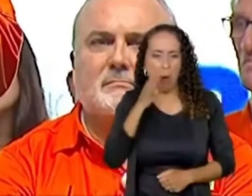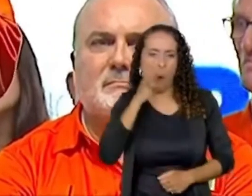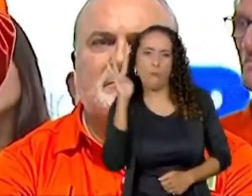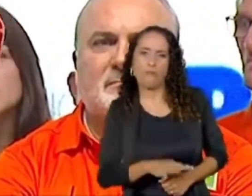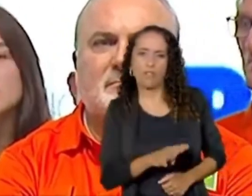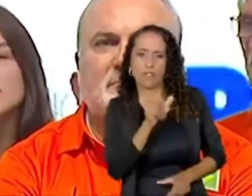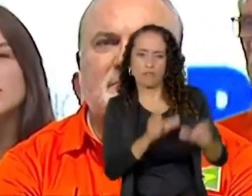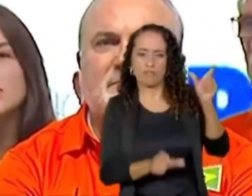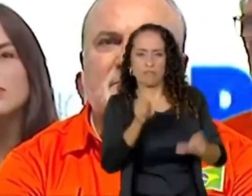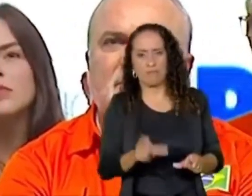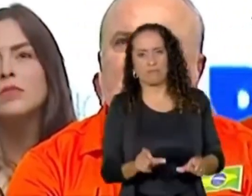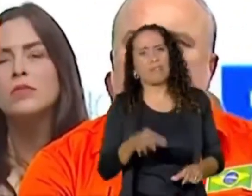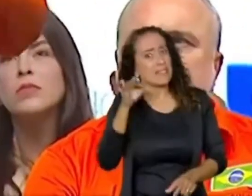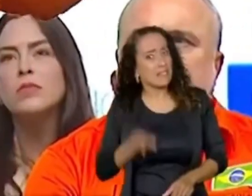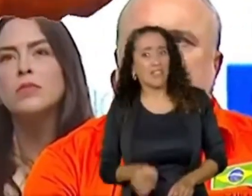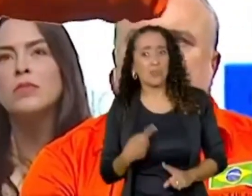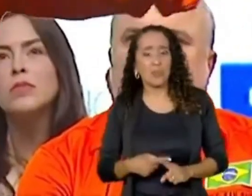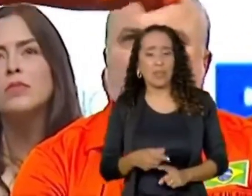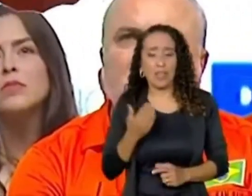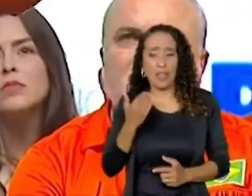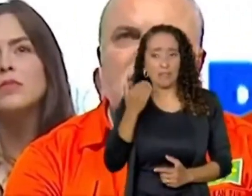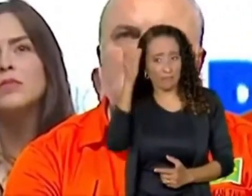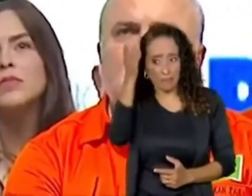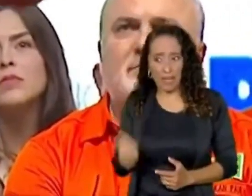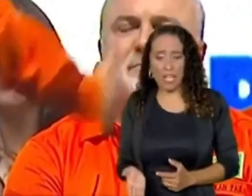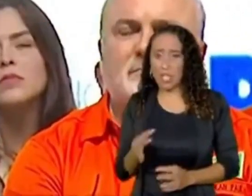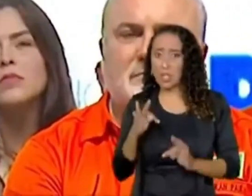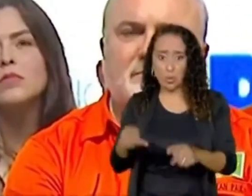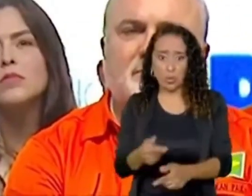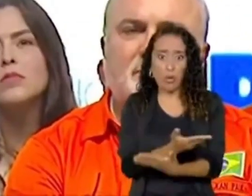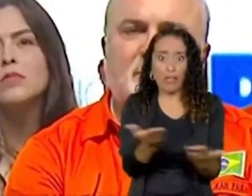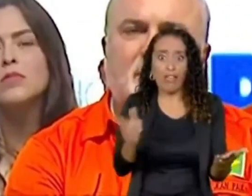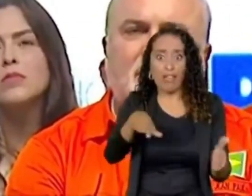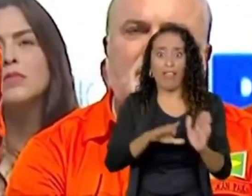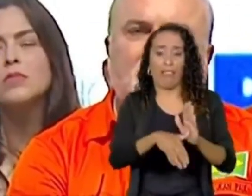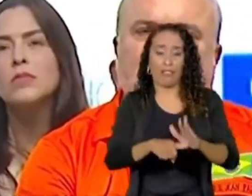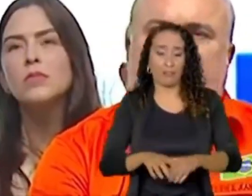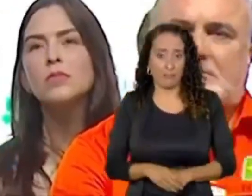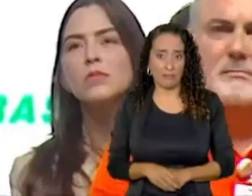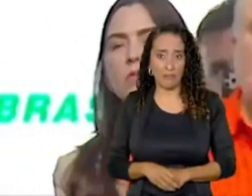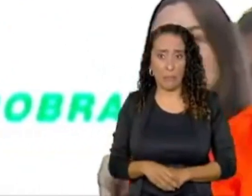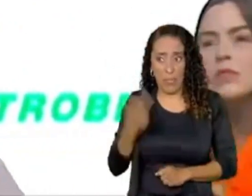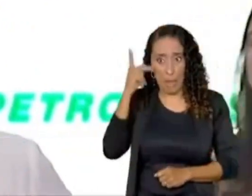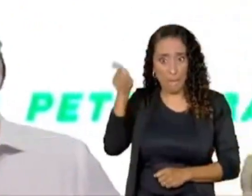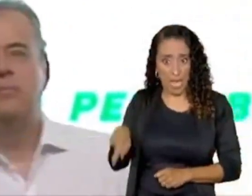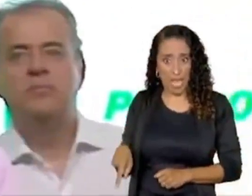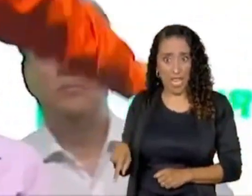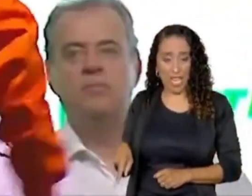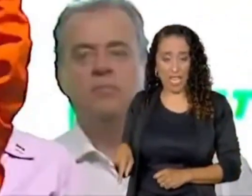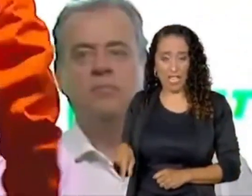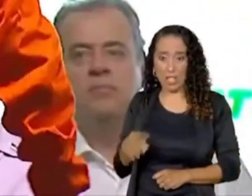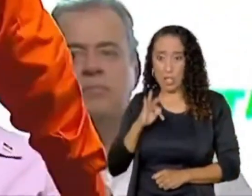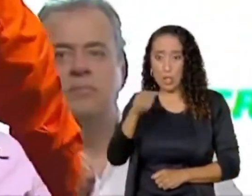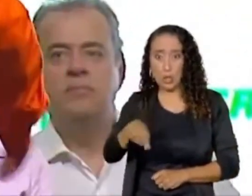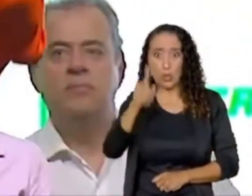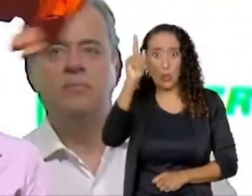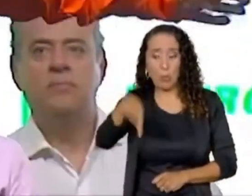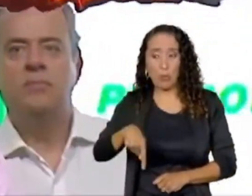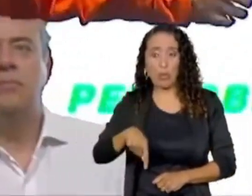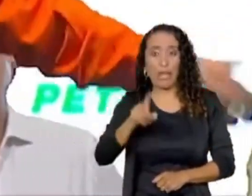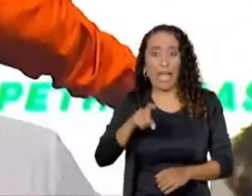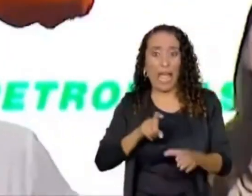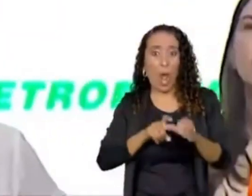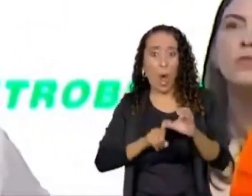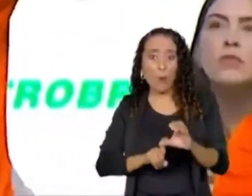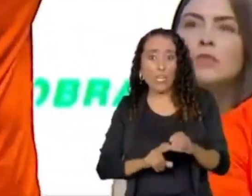outros. E é fácil, porque para ele todo mundo aqui é ladrão. Para ele todo mundo aqui é comunista. Para ele todo